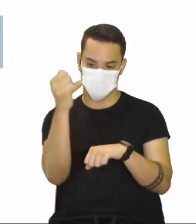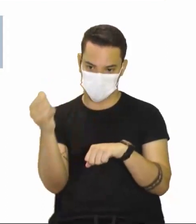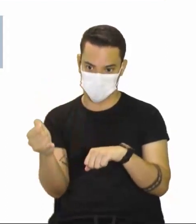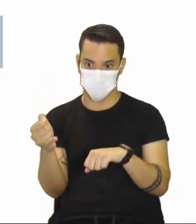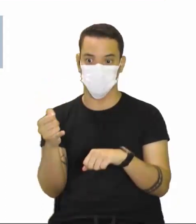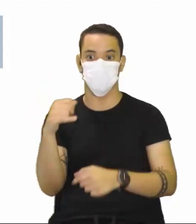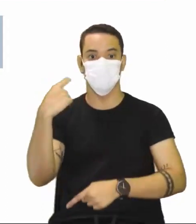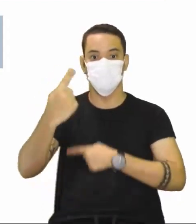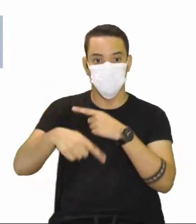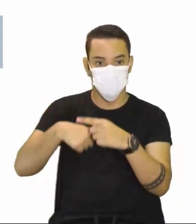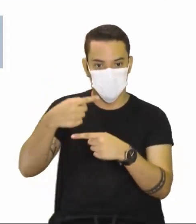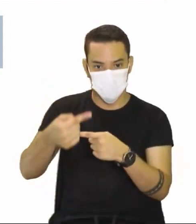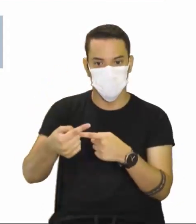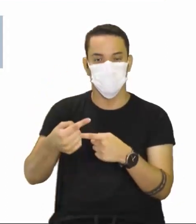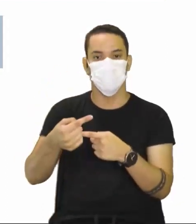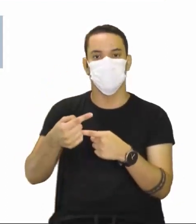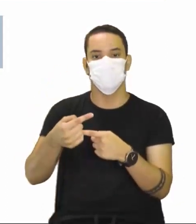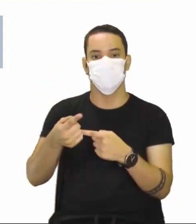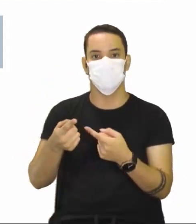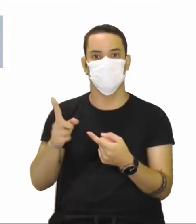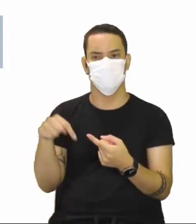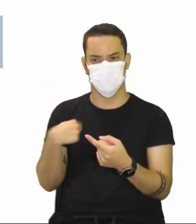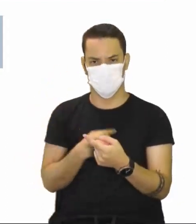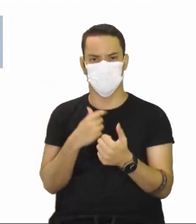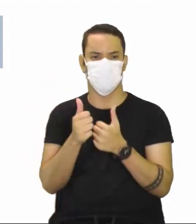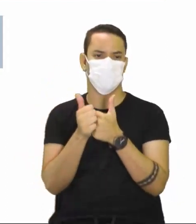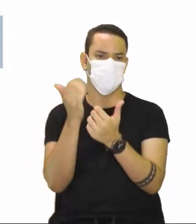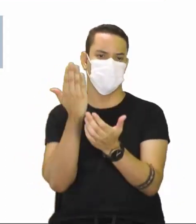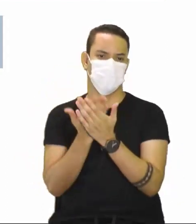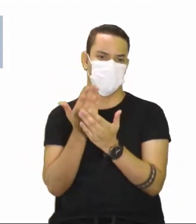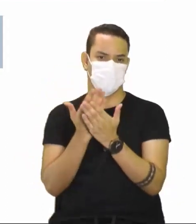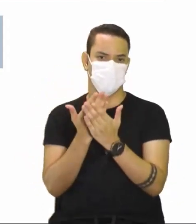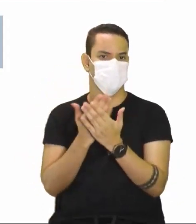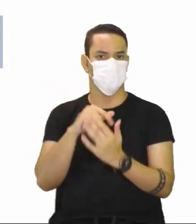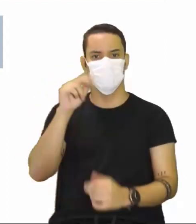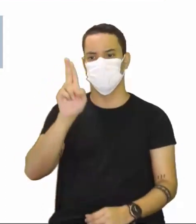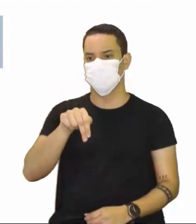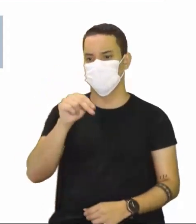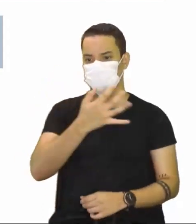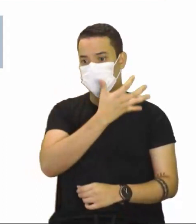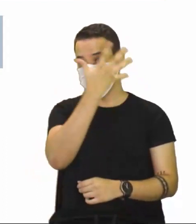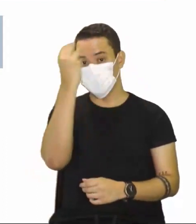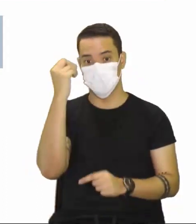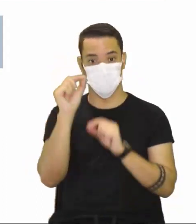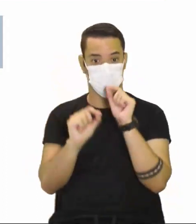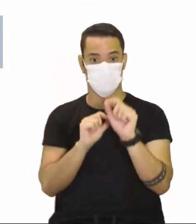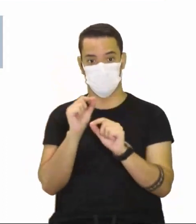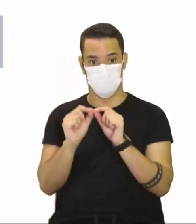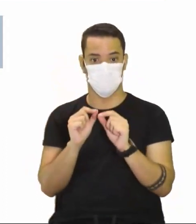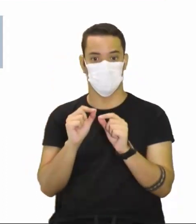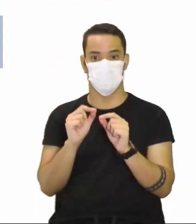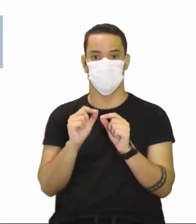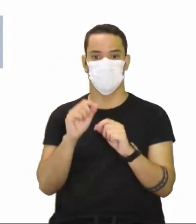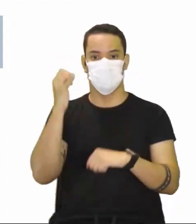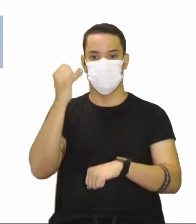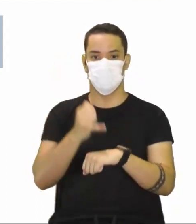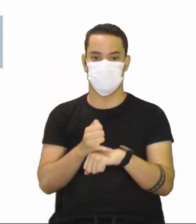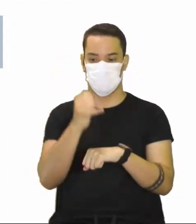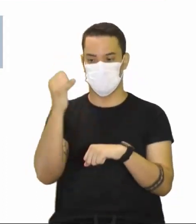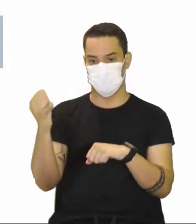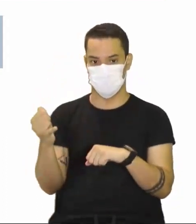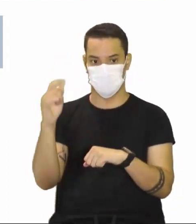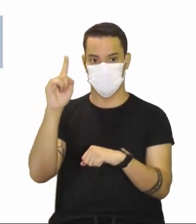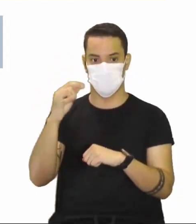sequência, olha aí, conforme nós vimos, nunca esquecer que cátion é o